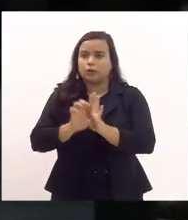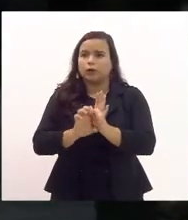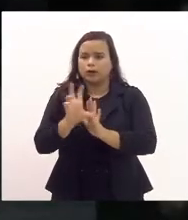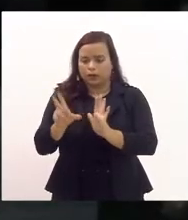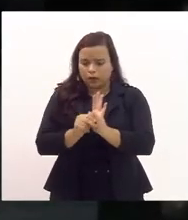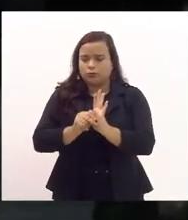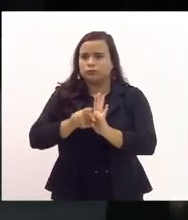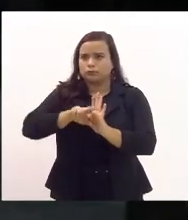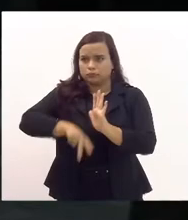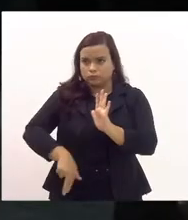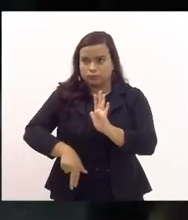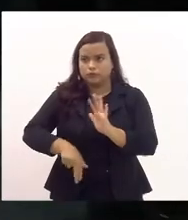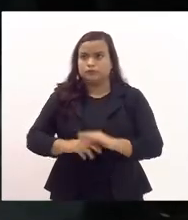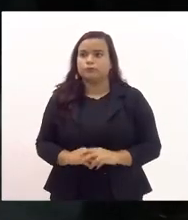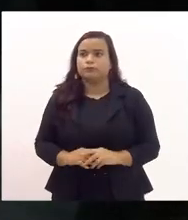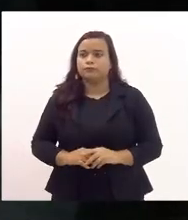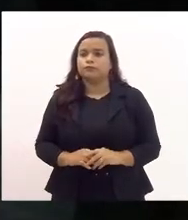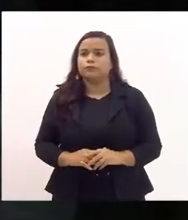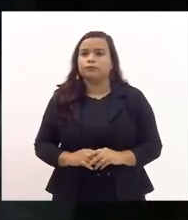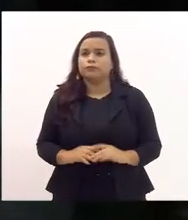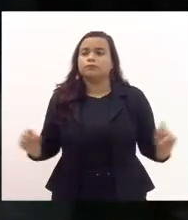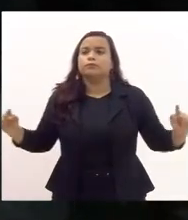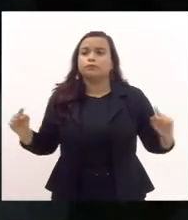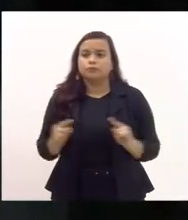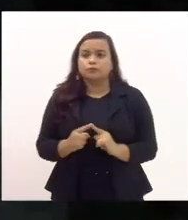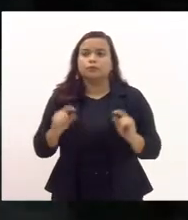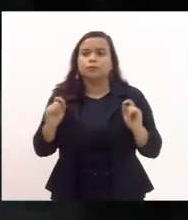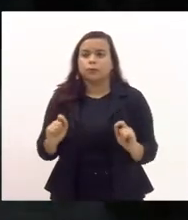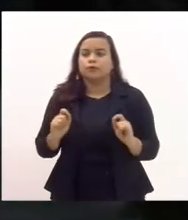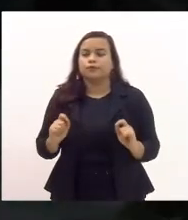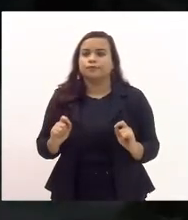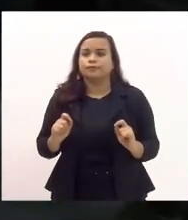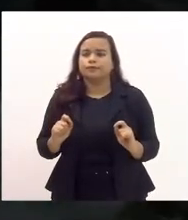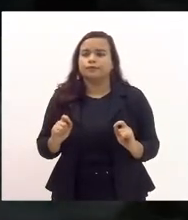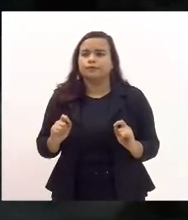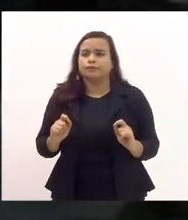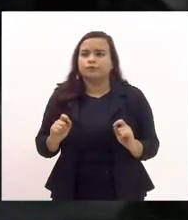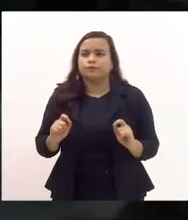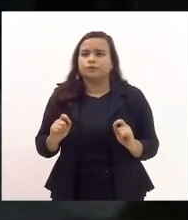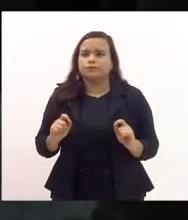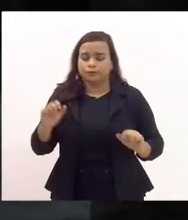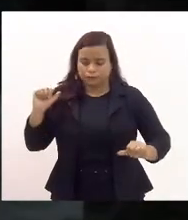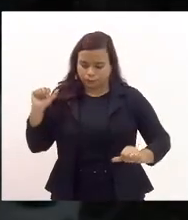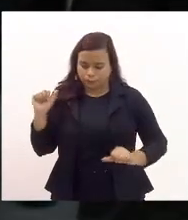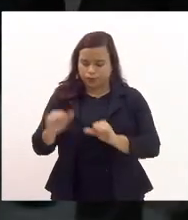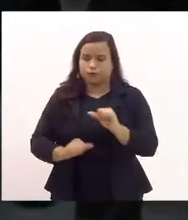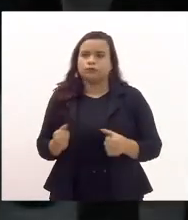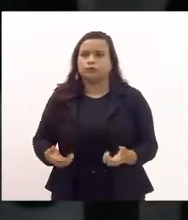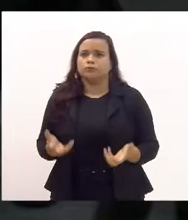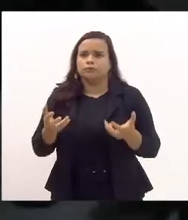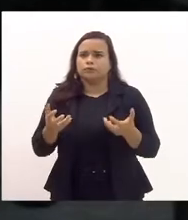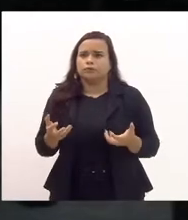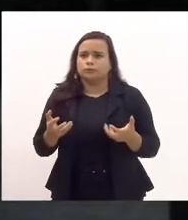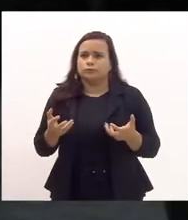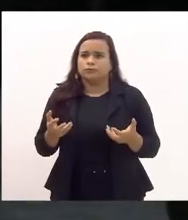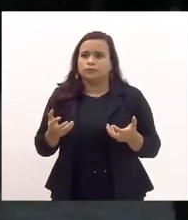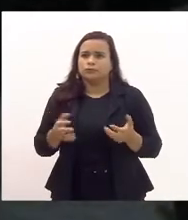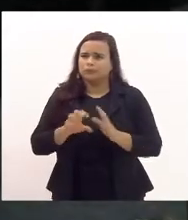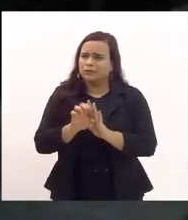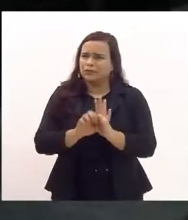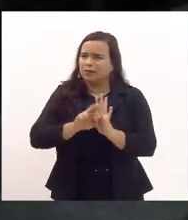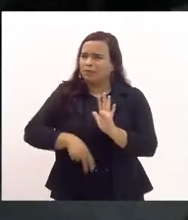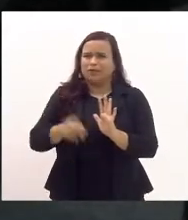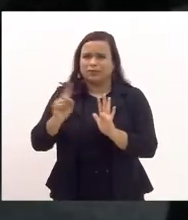mentais e no sentido de modificar Aliás com